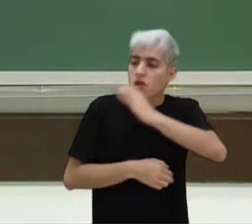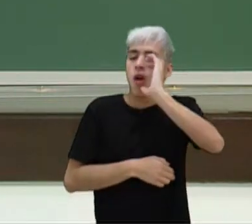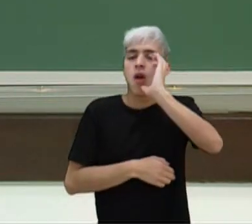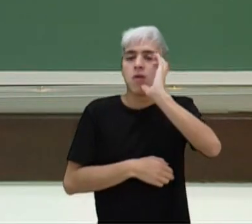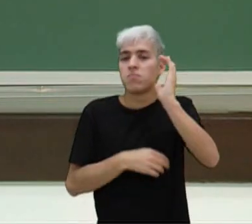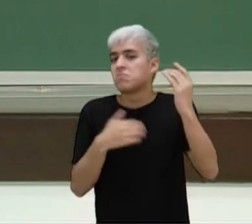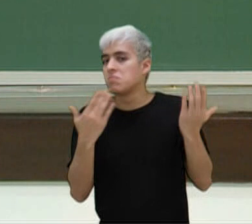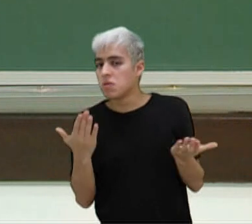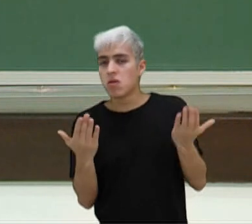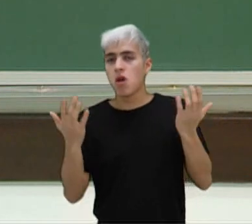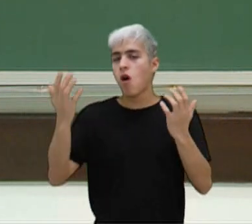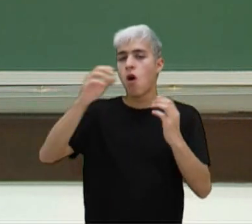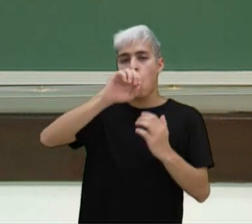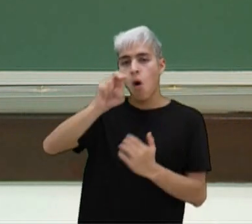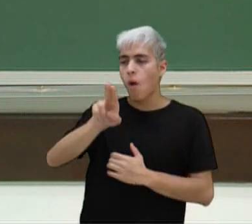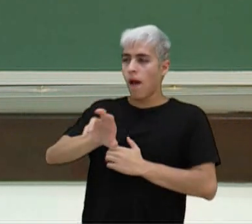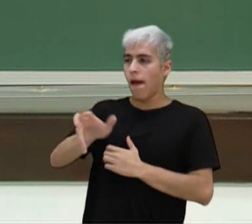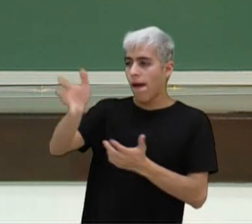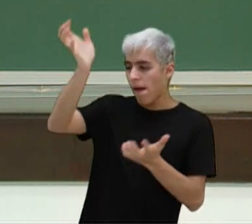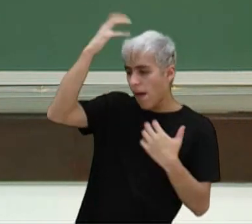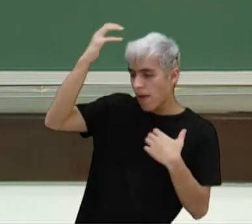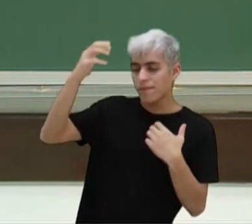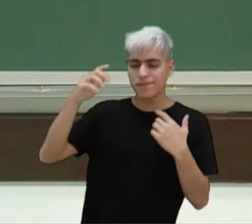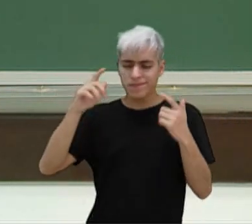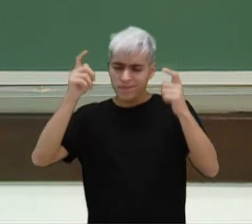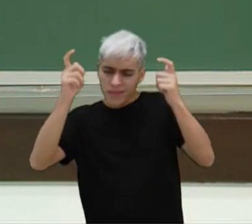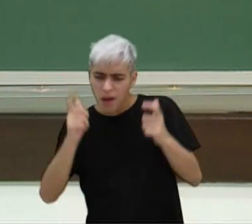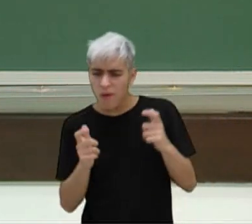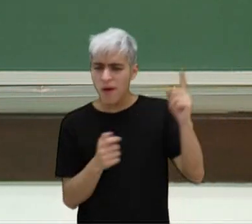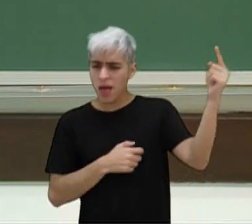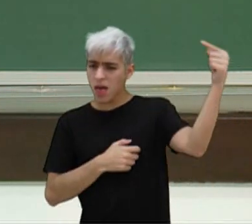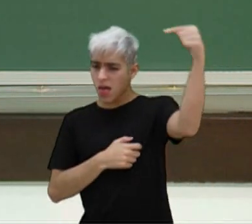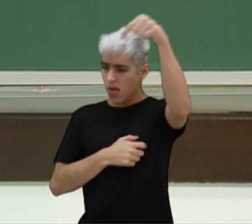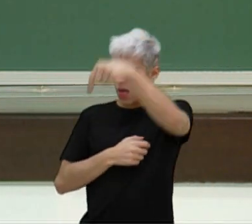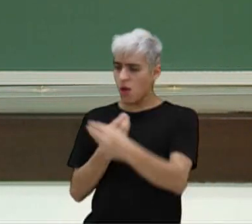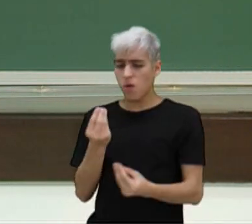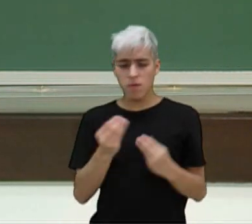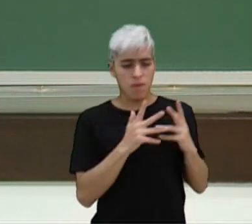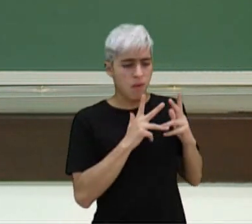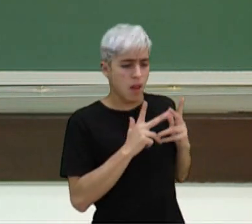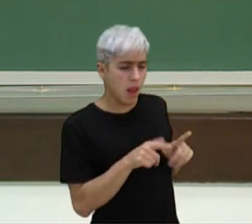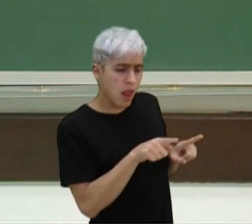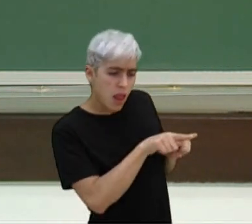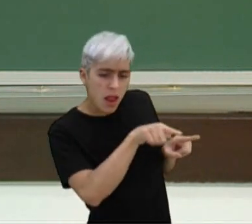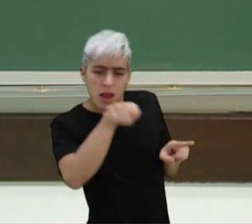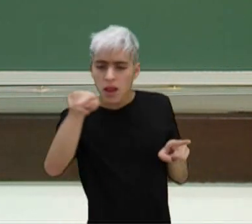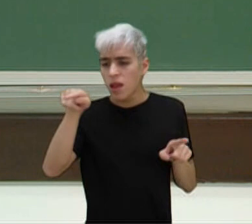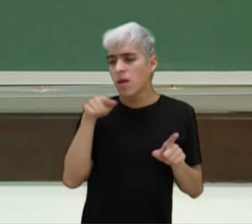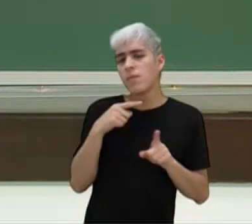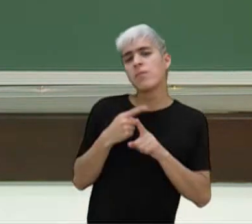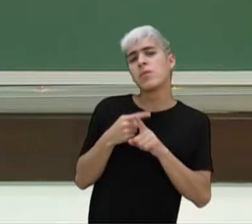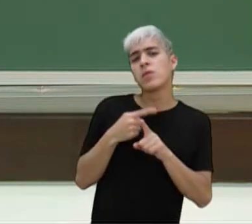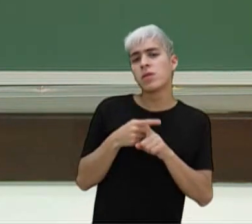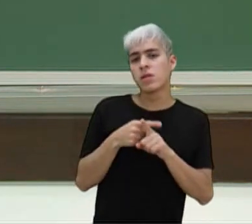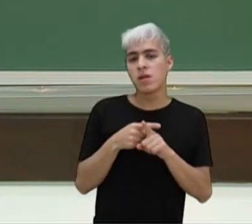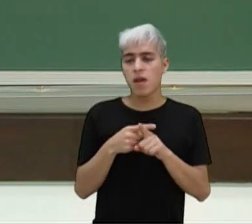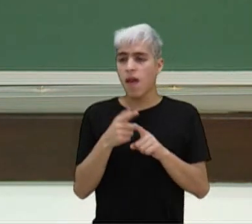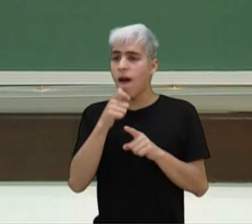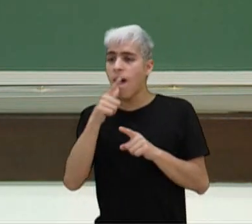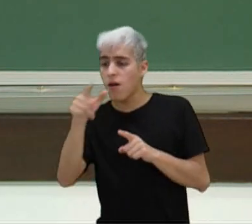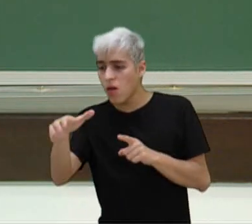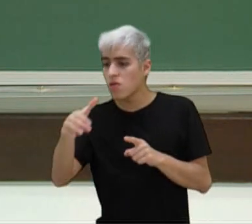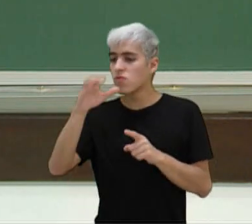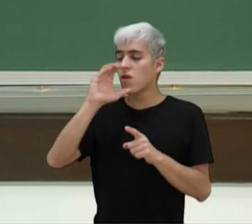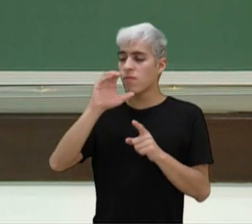eu uso no banho, né? Da onde que ela vem, como que ela é tratada, por que eu não tomo, a água que eu tomo não